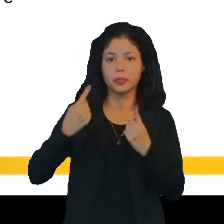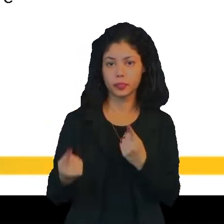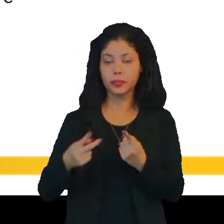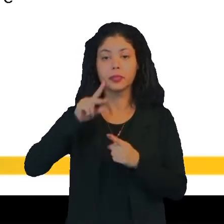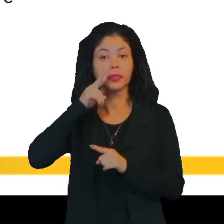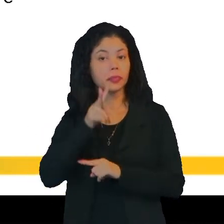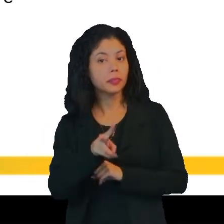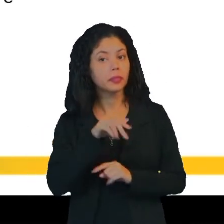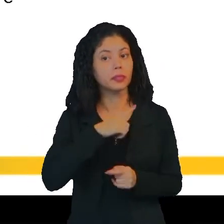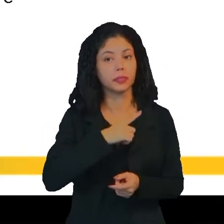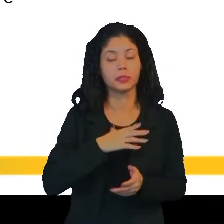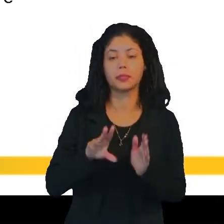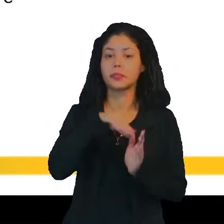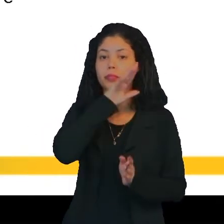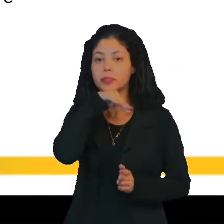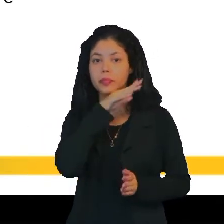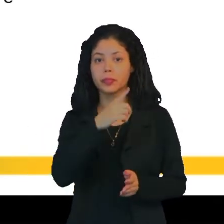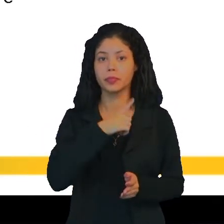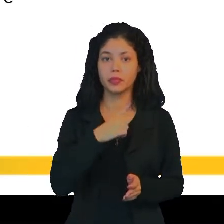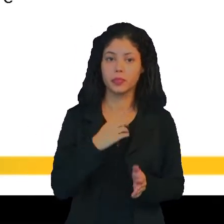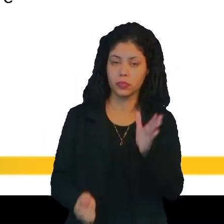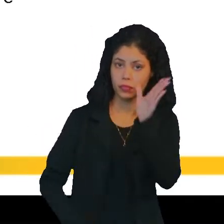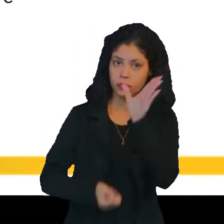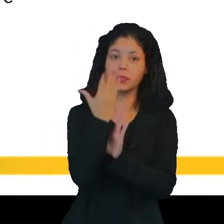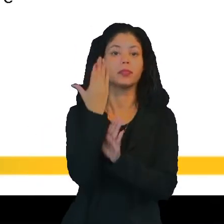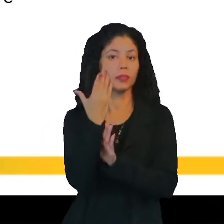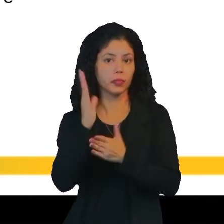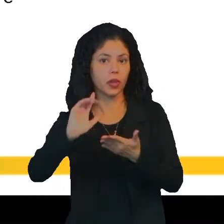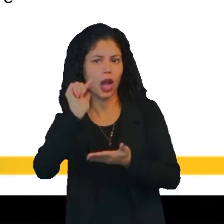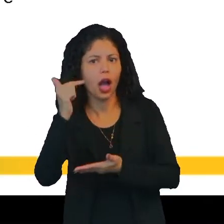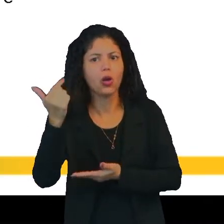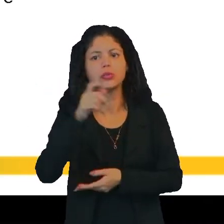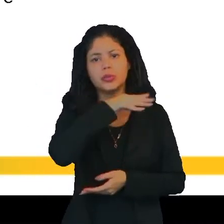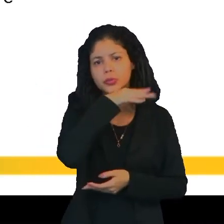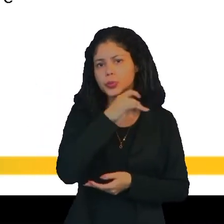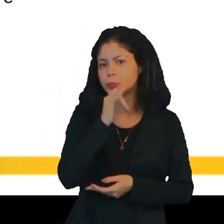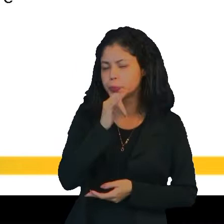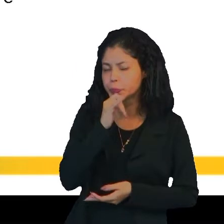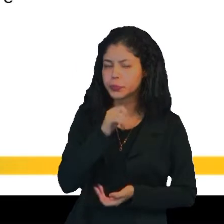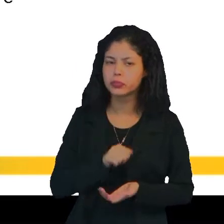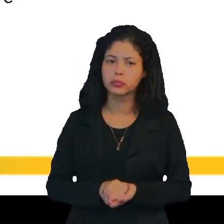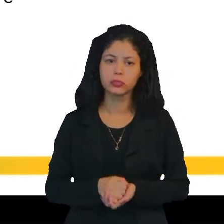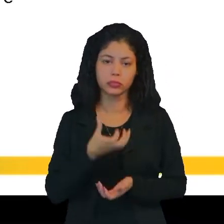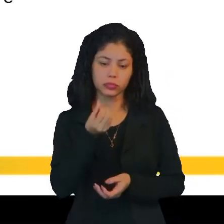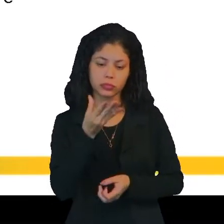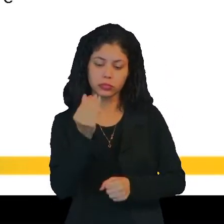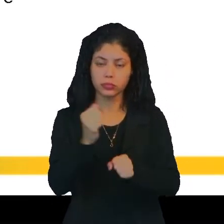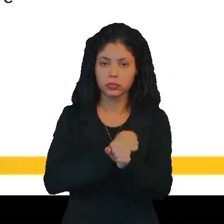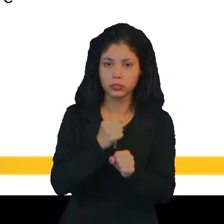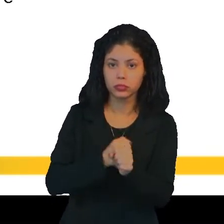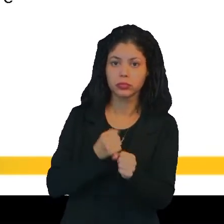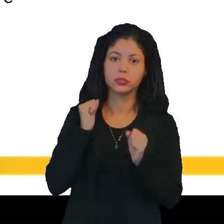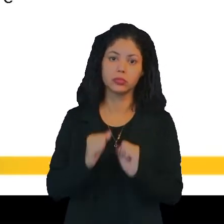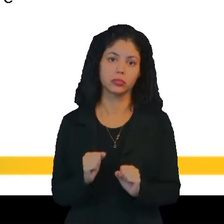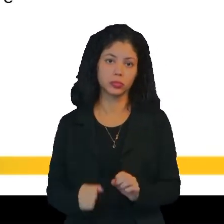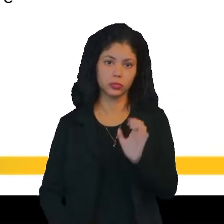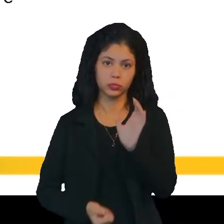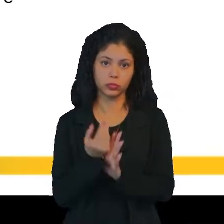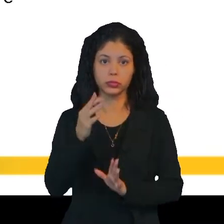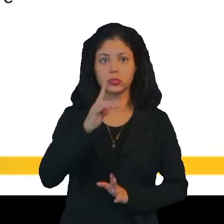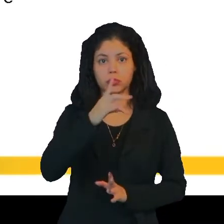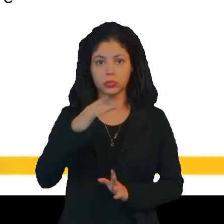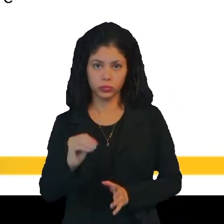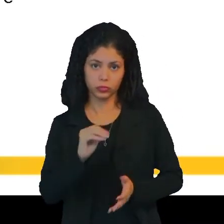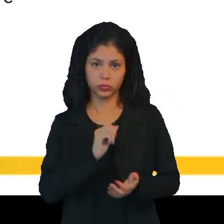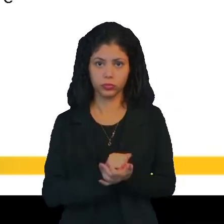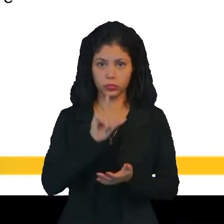nós observamos que esse animal, ele deu origem a outros animais. Por exemplo, há 60 milhões de anos, ele pode ter dado origem ao